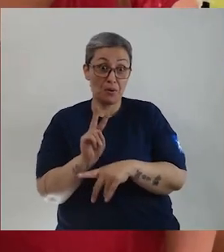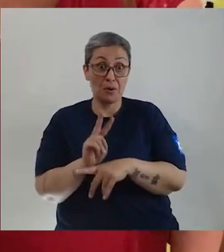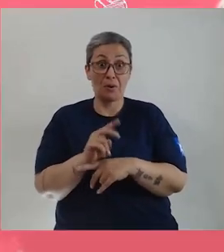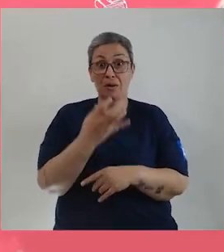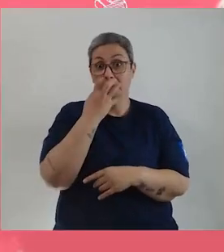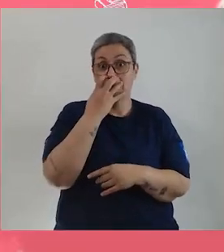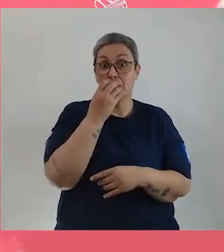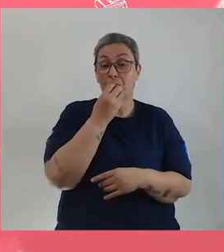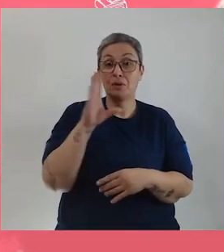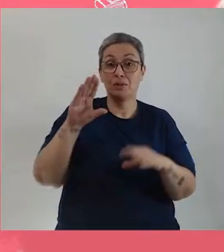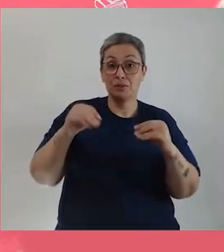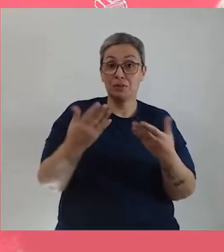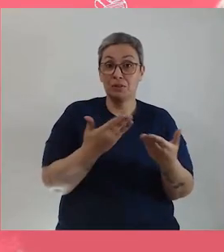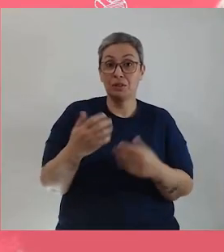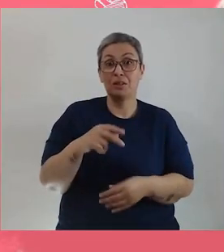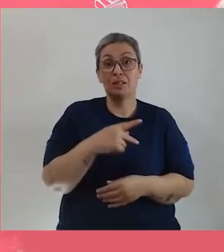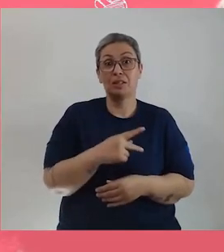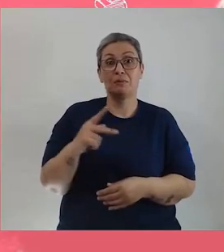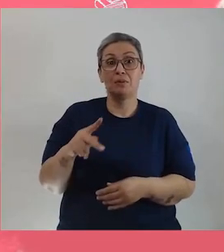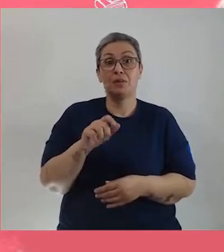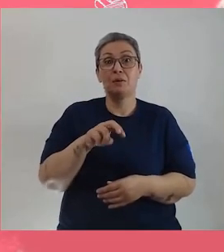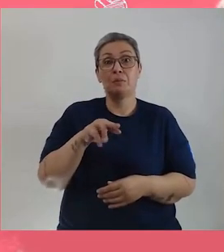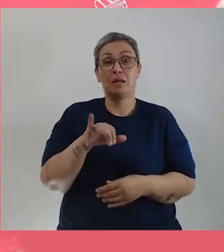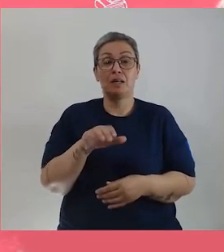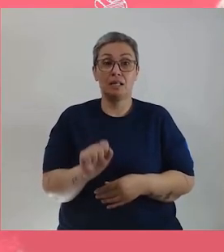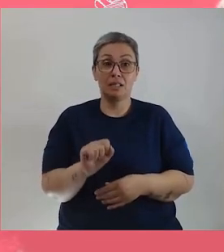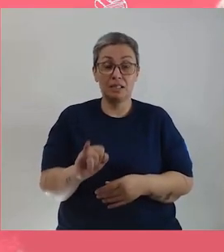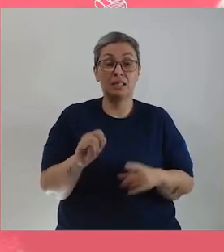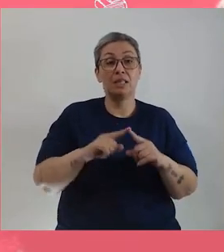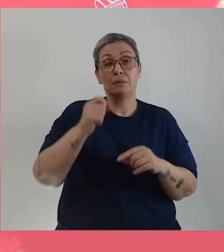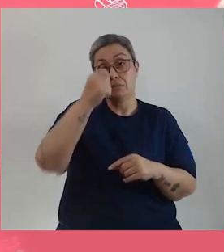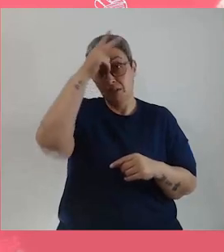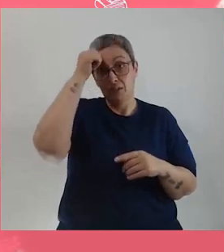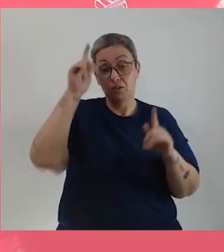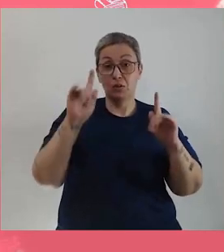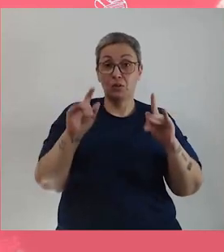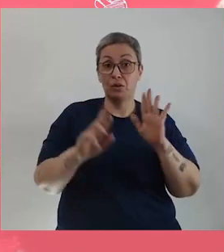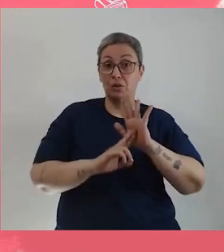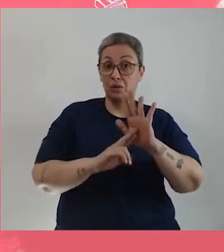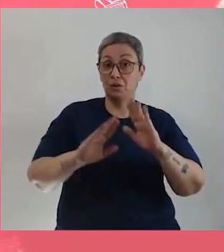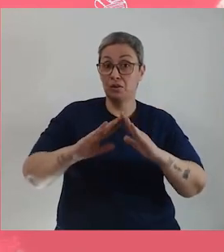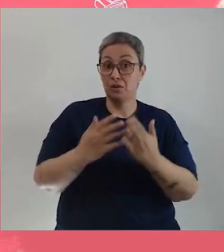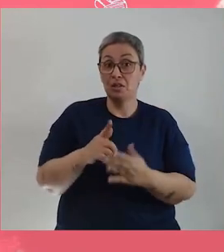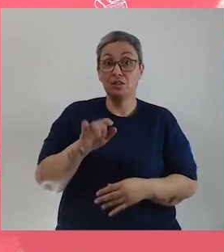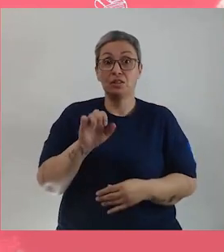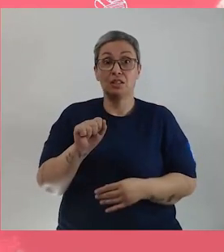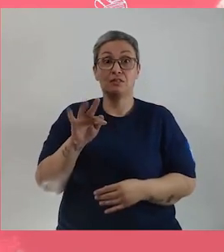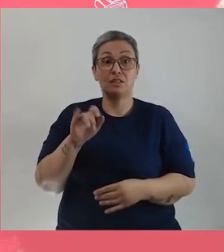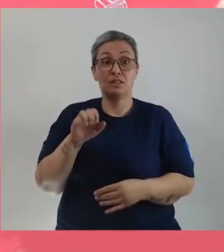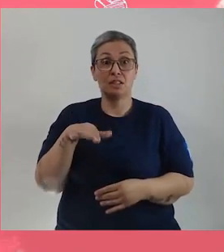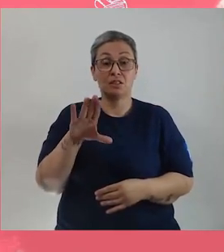agora eu apresento a vocês um novo filme da Patrulha Canina. Boa noite a todos, eu sou a professora Marli do AE, da Prefeitura de Guarulhos. Estou representando a escola Gian